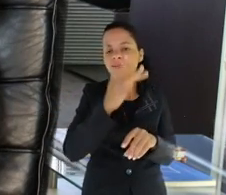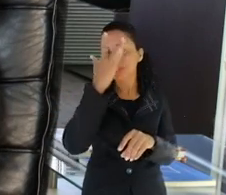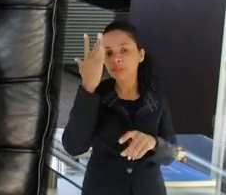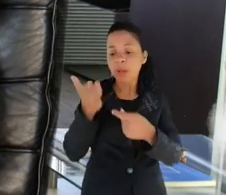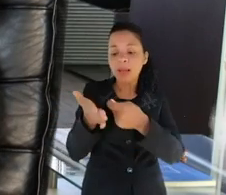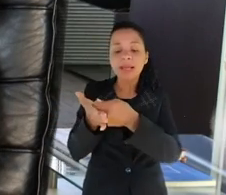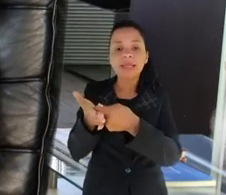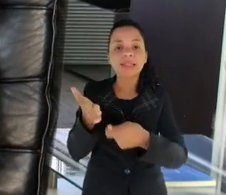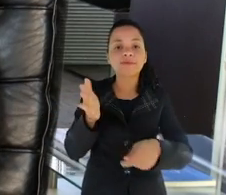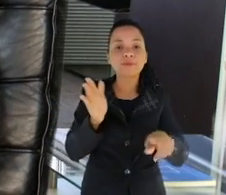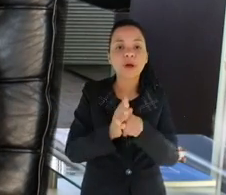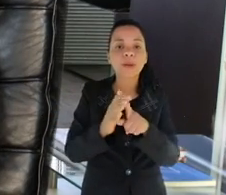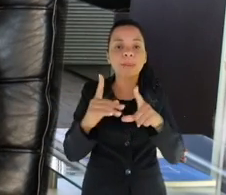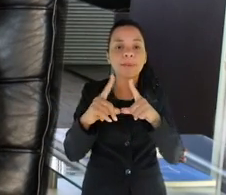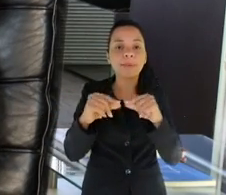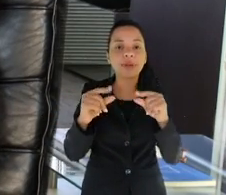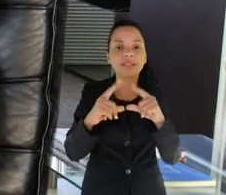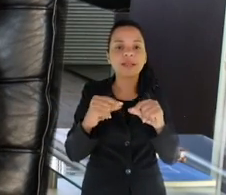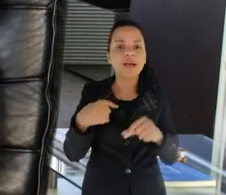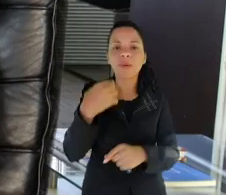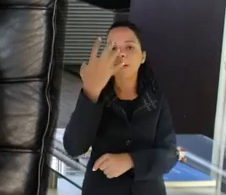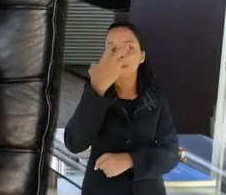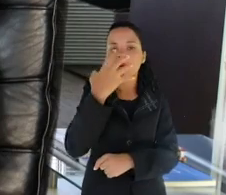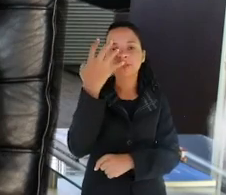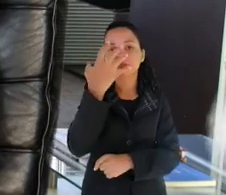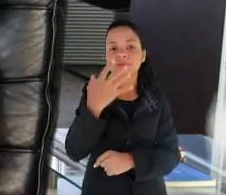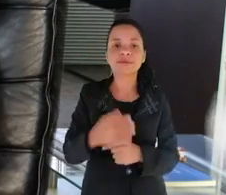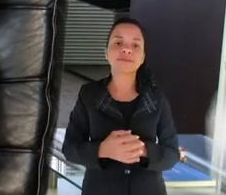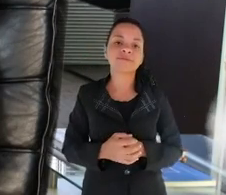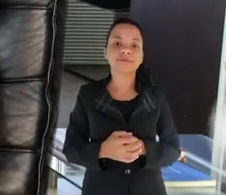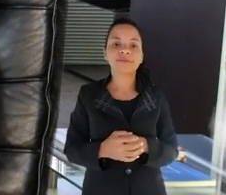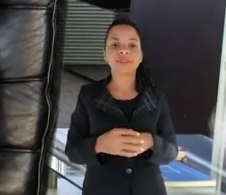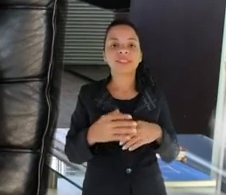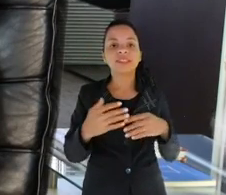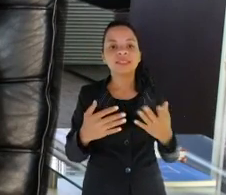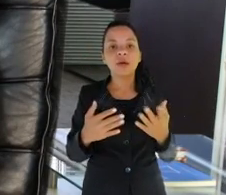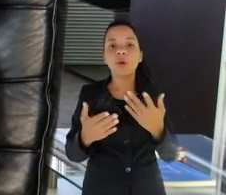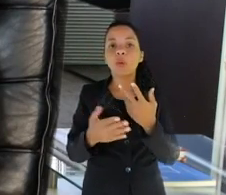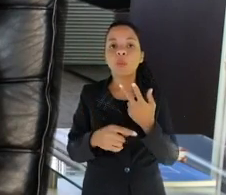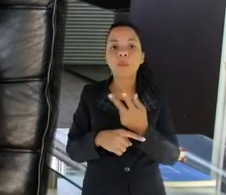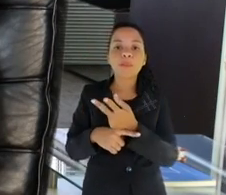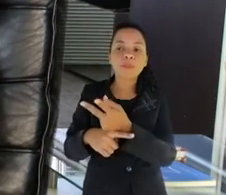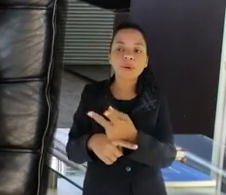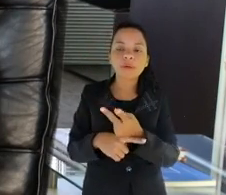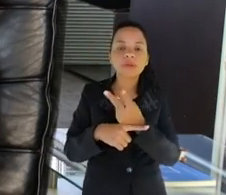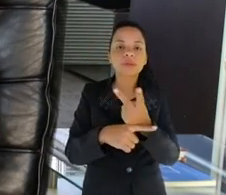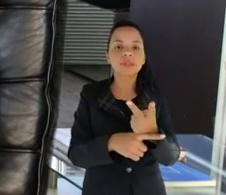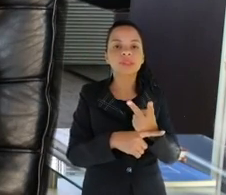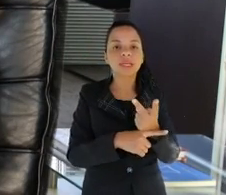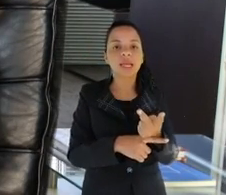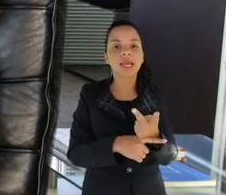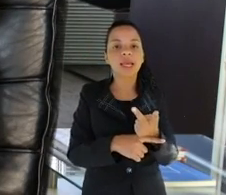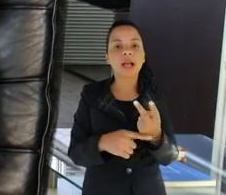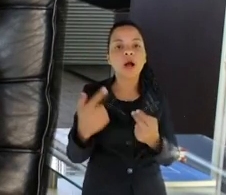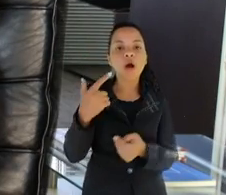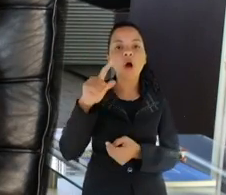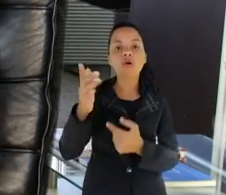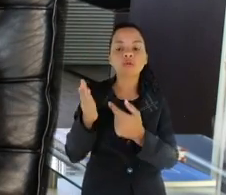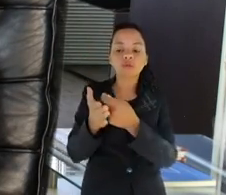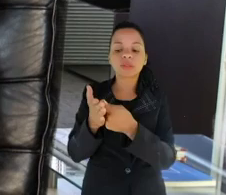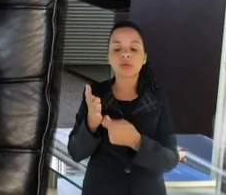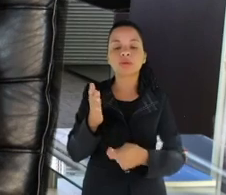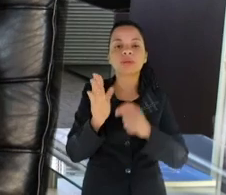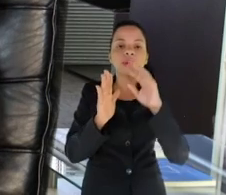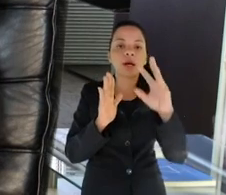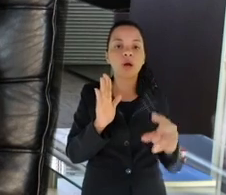brasilienses. Até que eu comecei a buscar os nacionais também, para colocar em nosso projeto. E